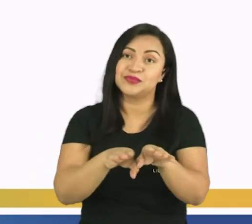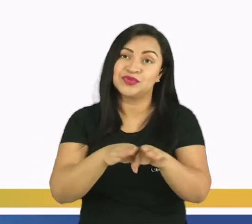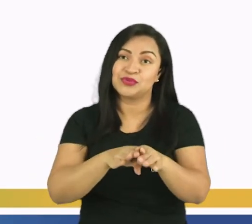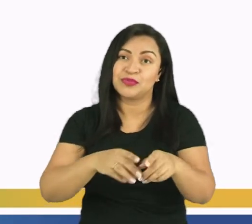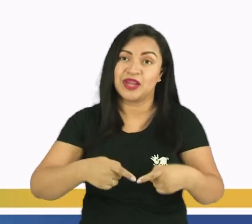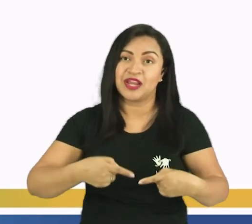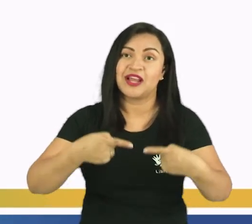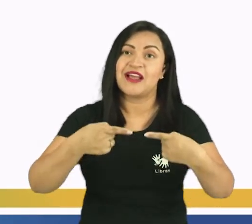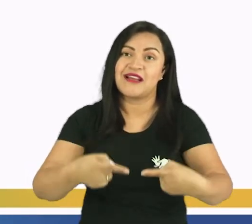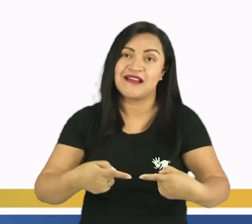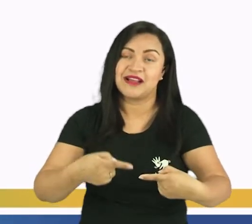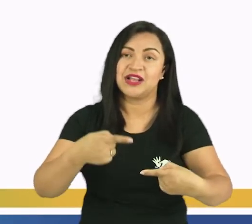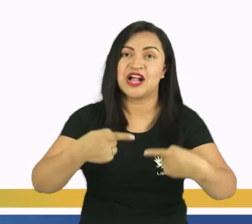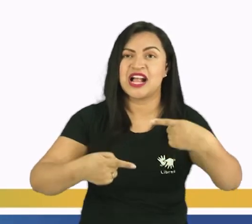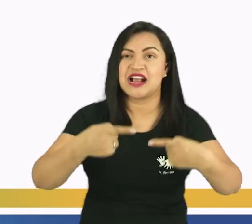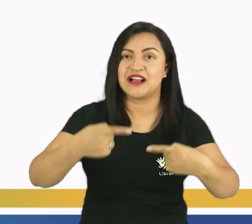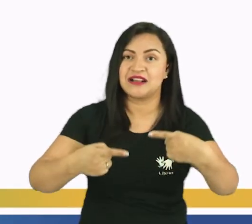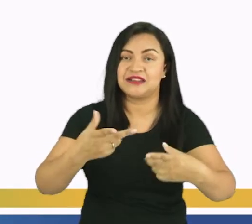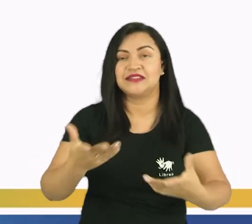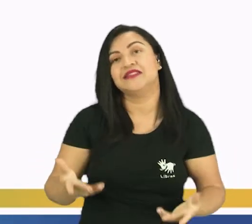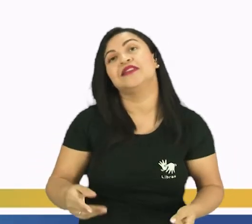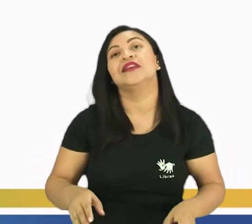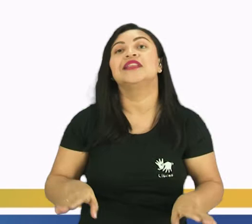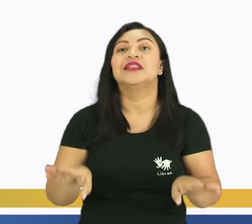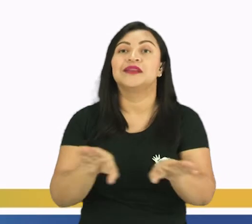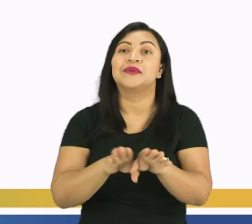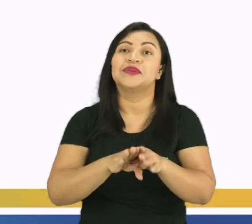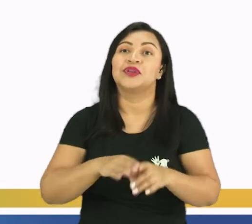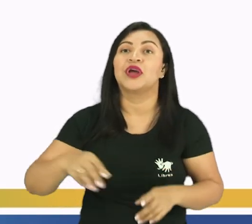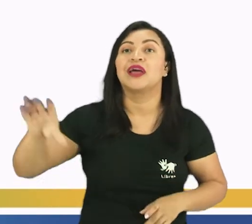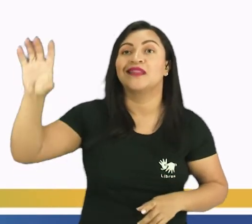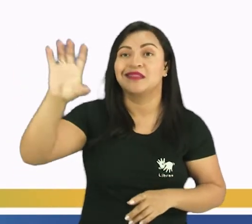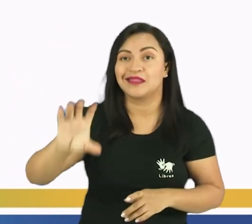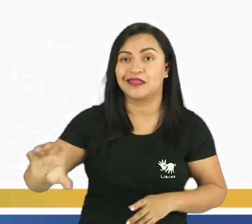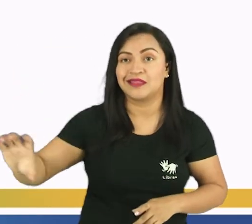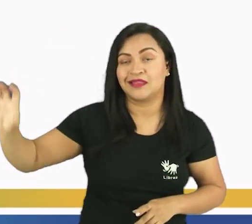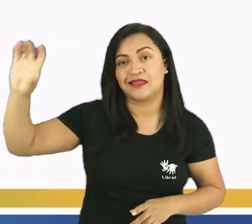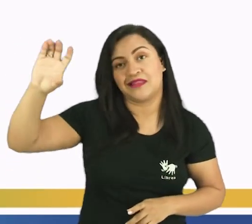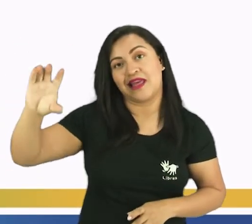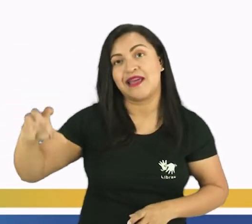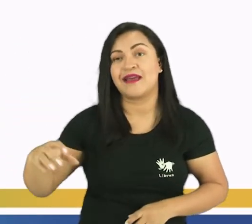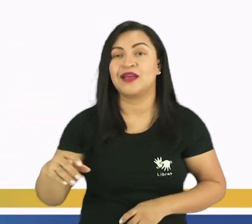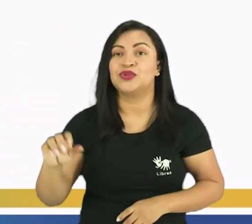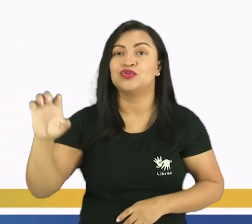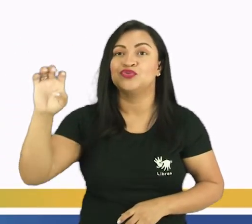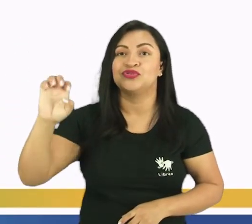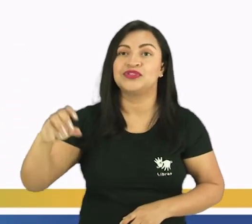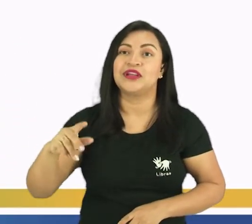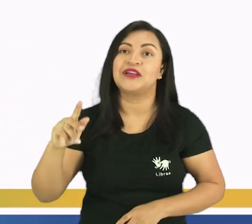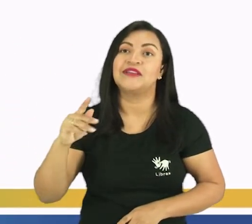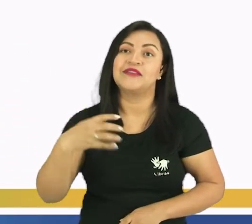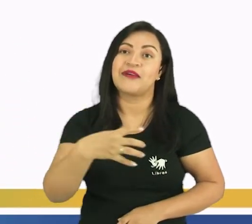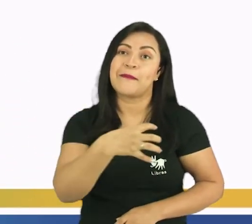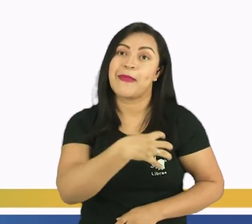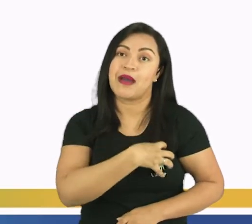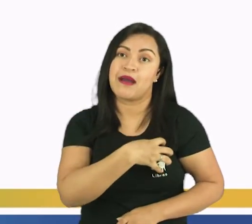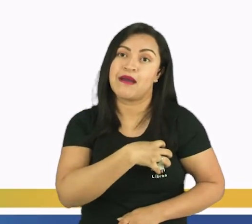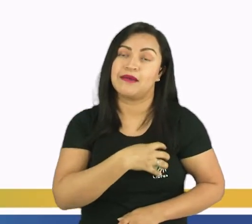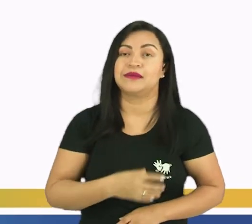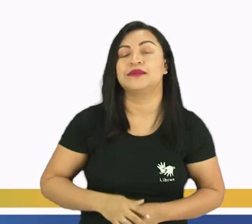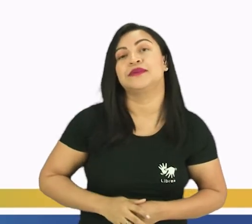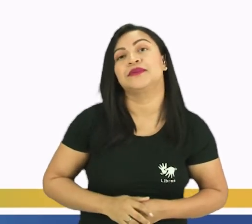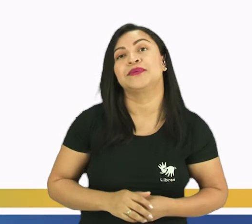Adquiriu adeptos rapidamente nos estados nordestinos, principalmente na Bahia e no Pernambuco. Um dos instrumentos utilizados durante